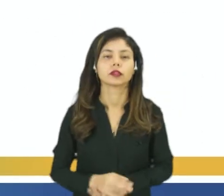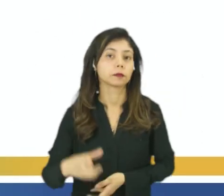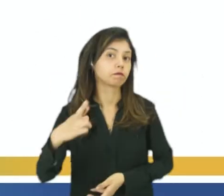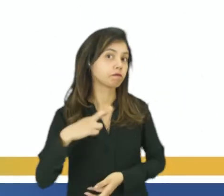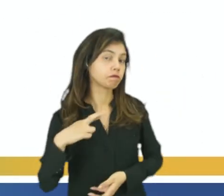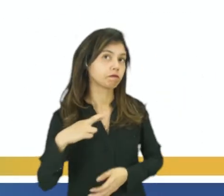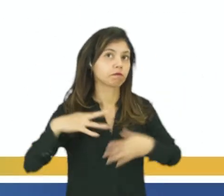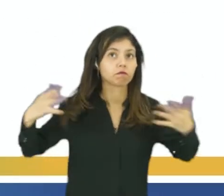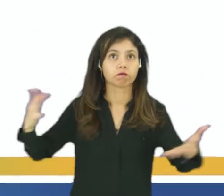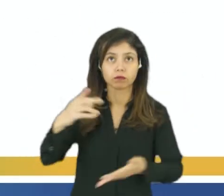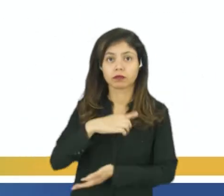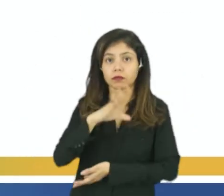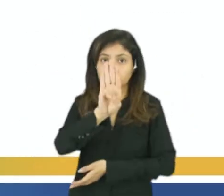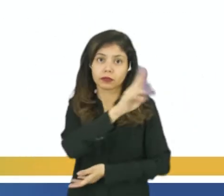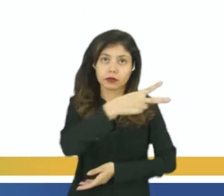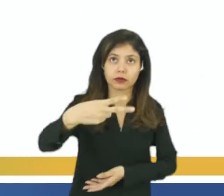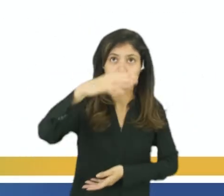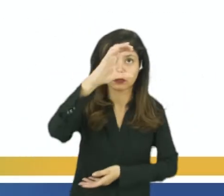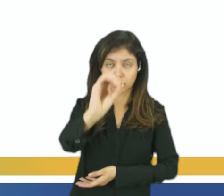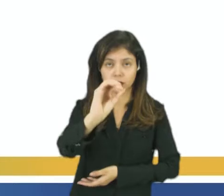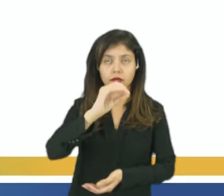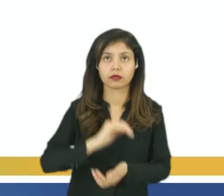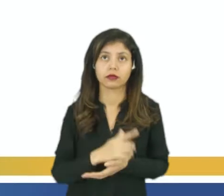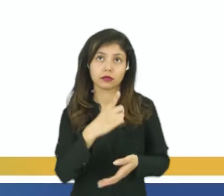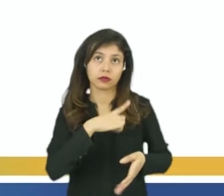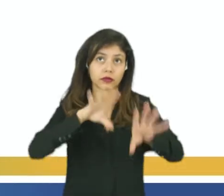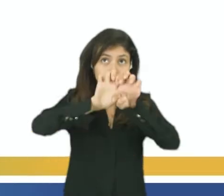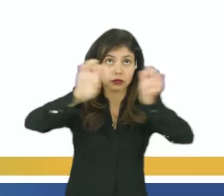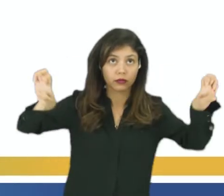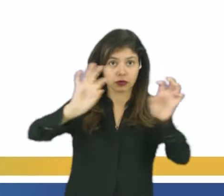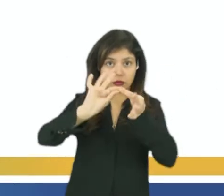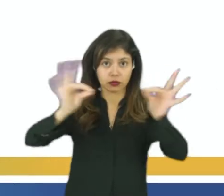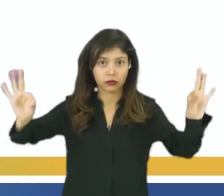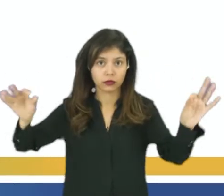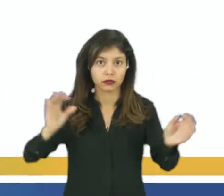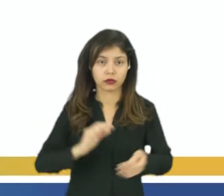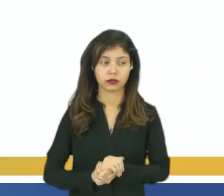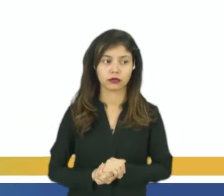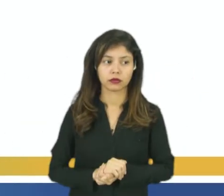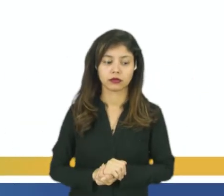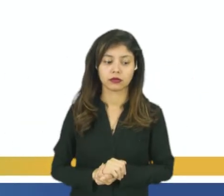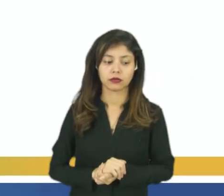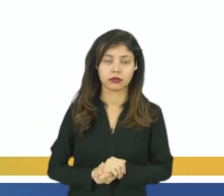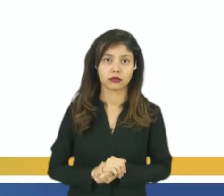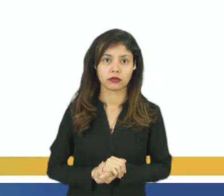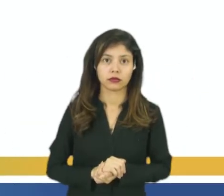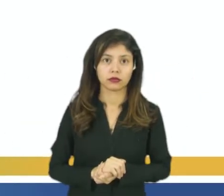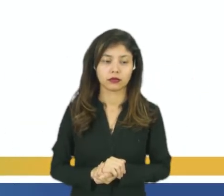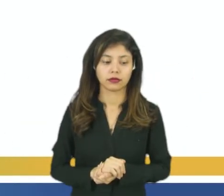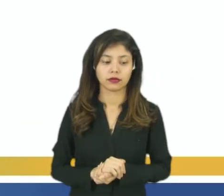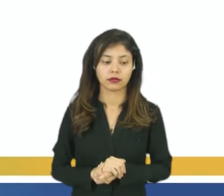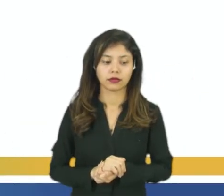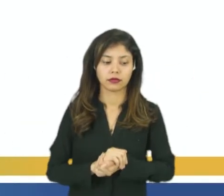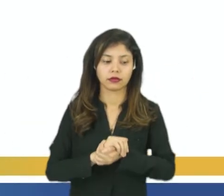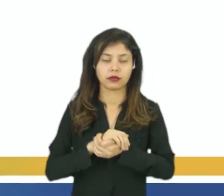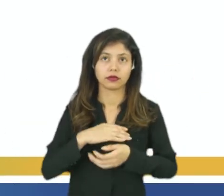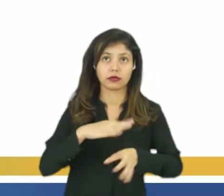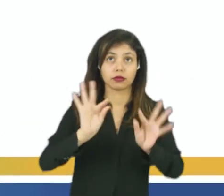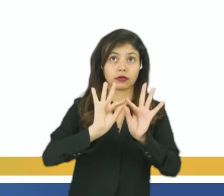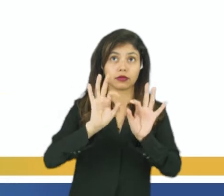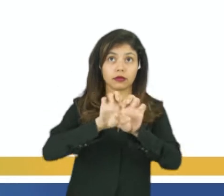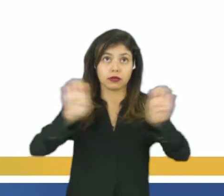No caso particular em que o b é igual a 0, nós temos uma equação linear